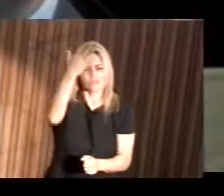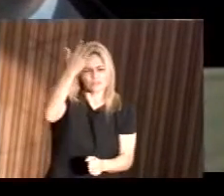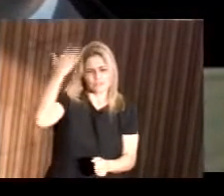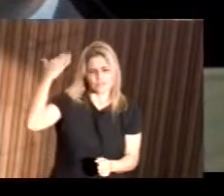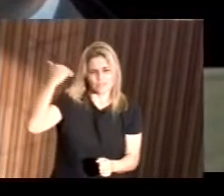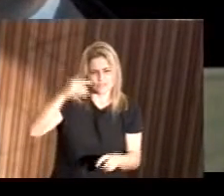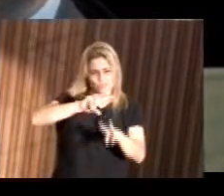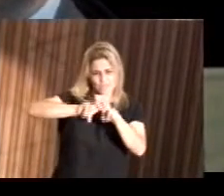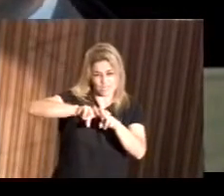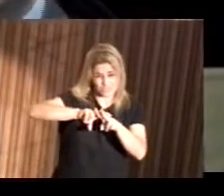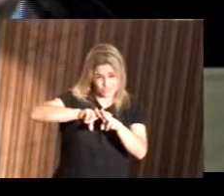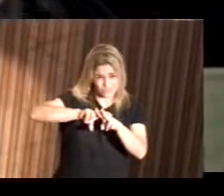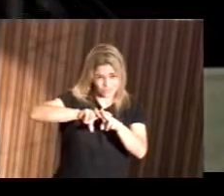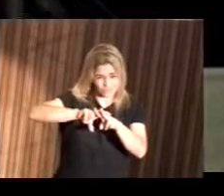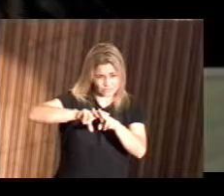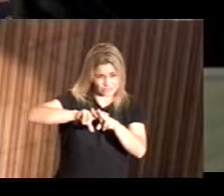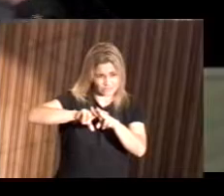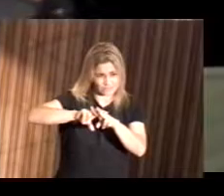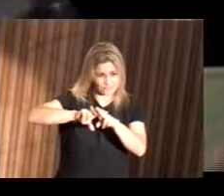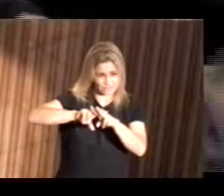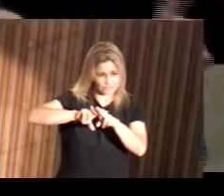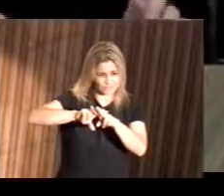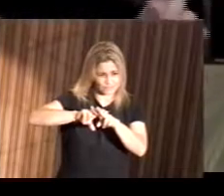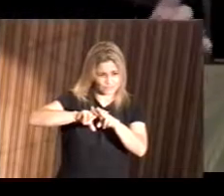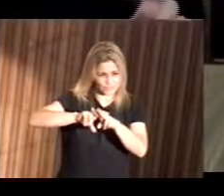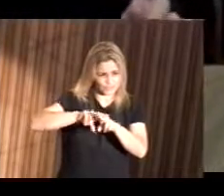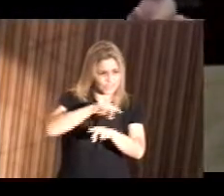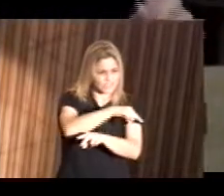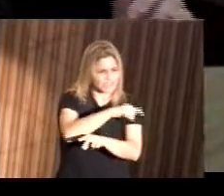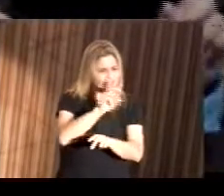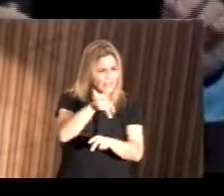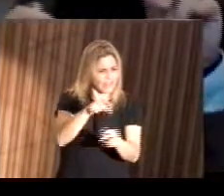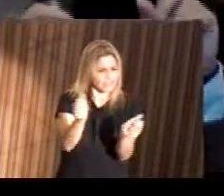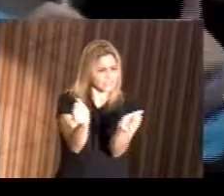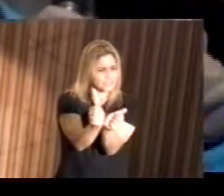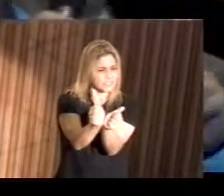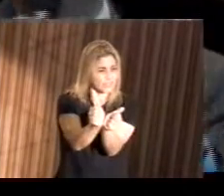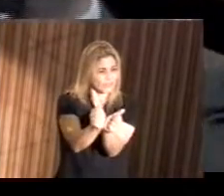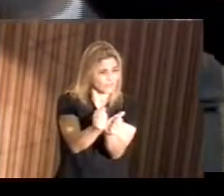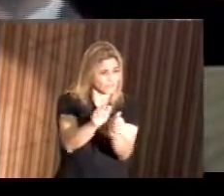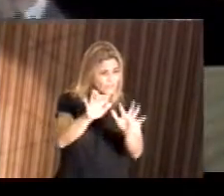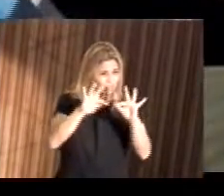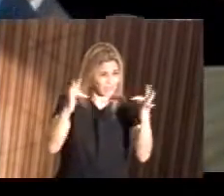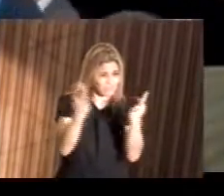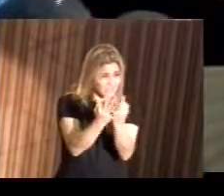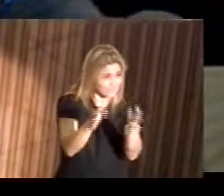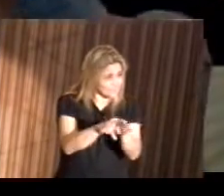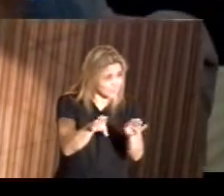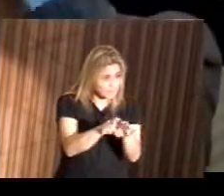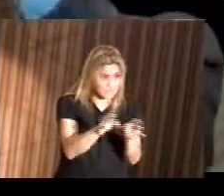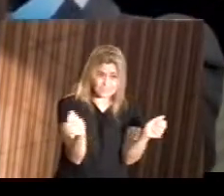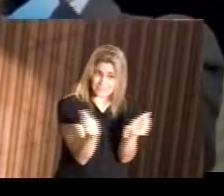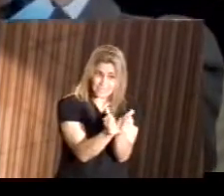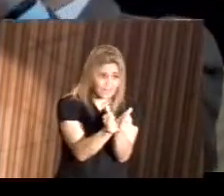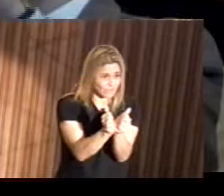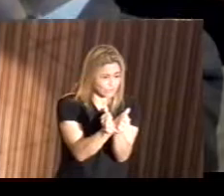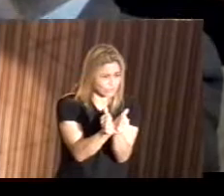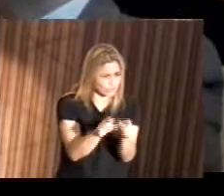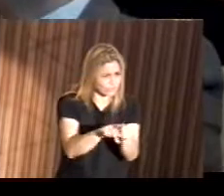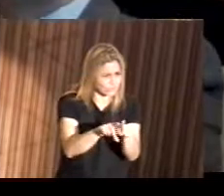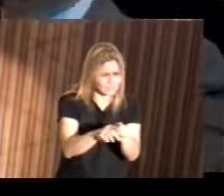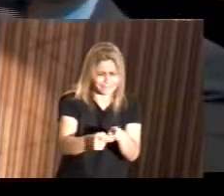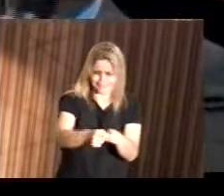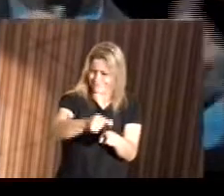tempo? Ele era escravo, ele e a sua família, pelo resto da vida,